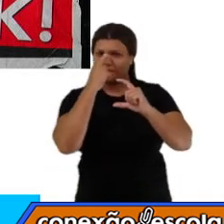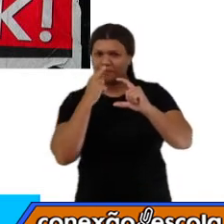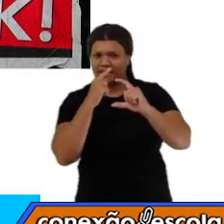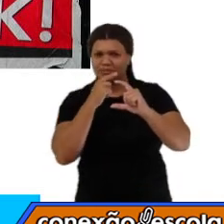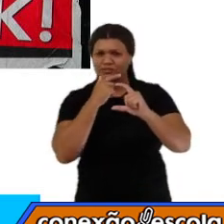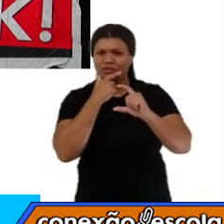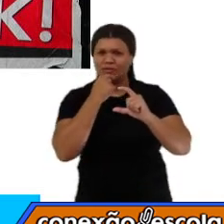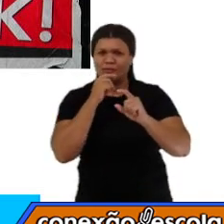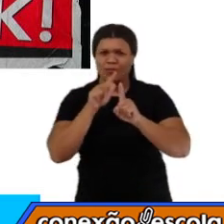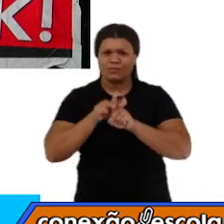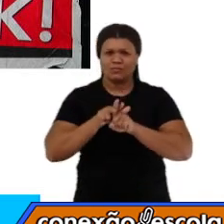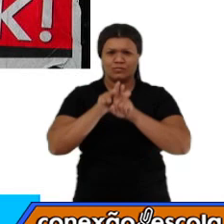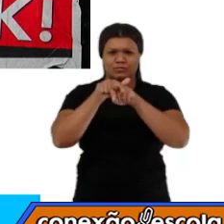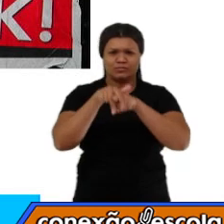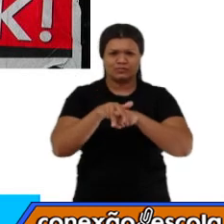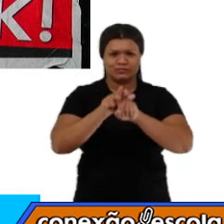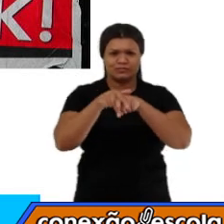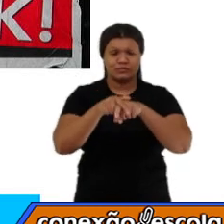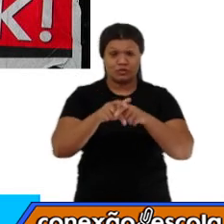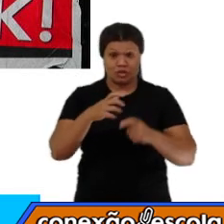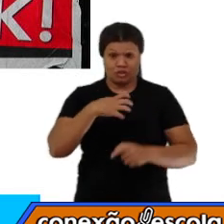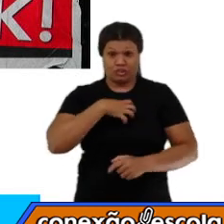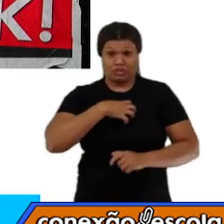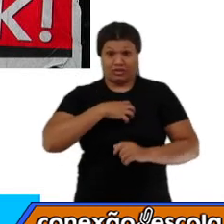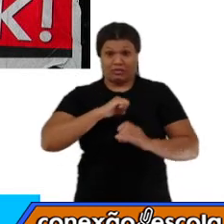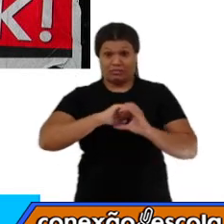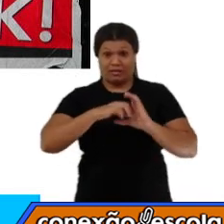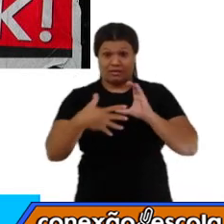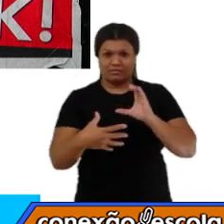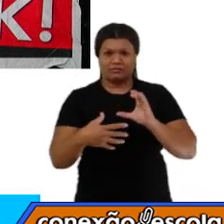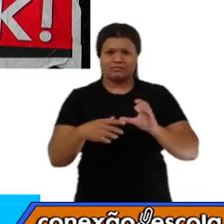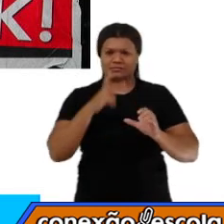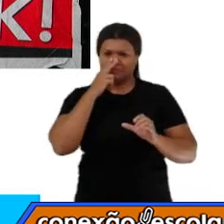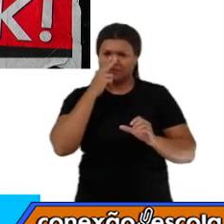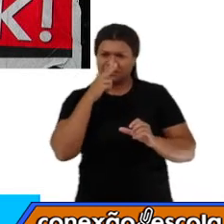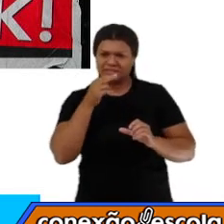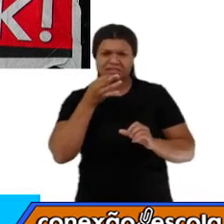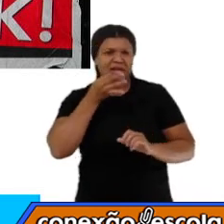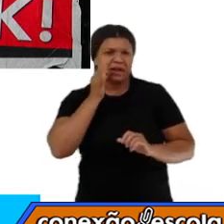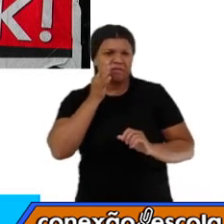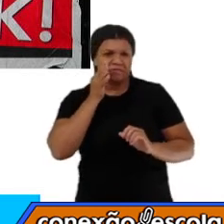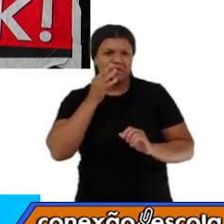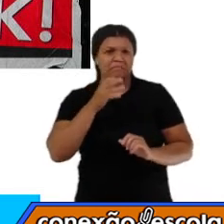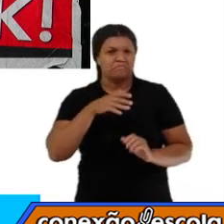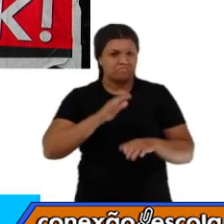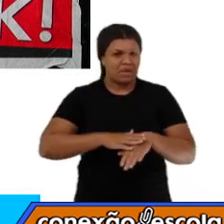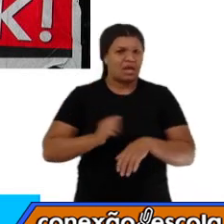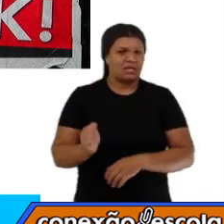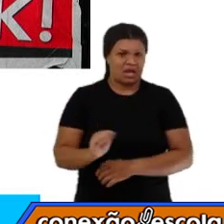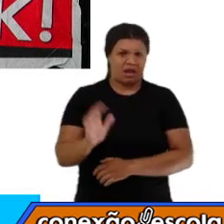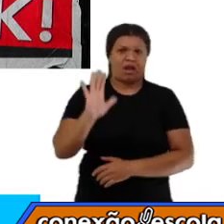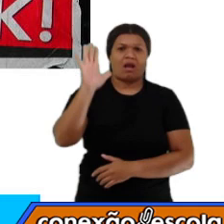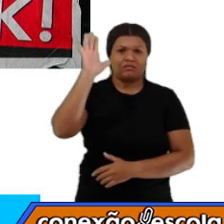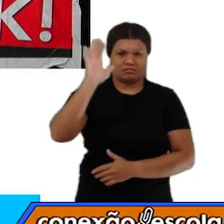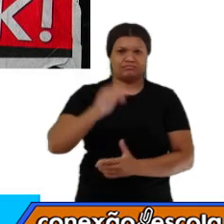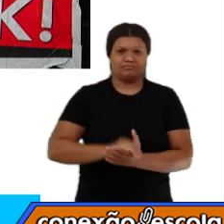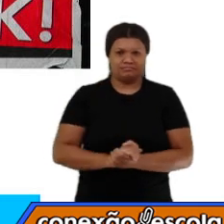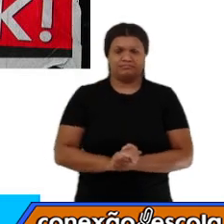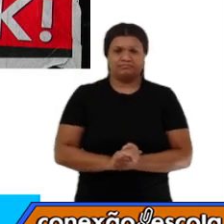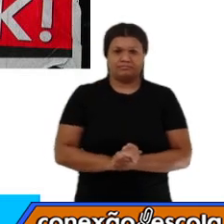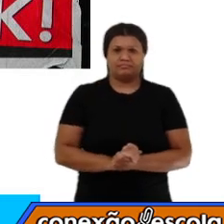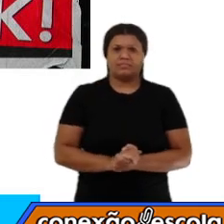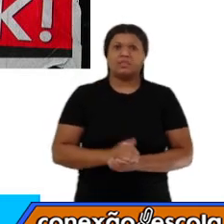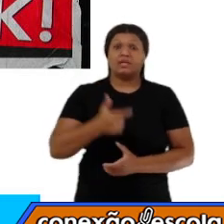e pelo tipo de embalagem que se trata de um produto mais exclusivo e um pouco mais caro. Na